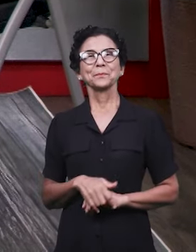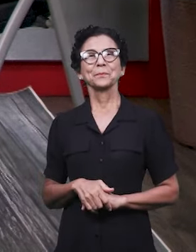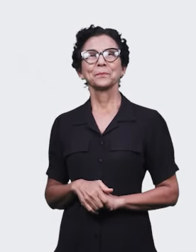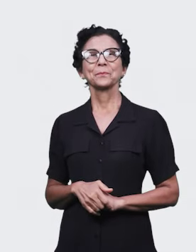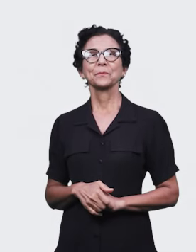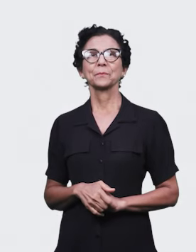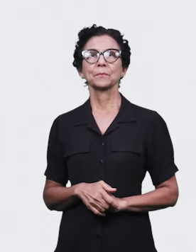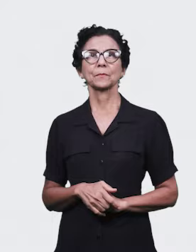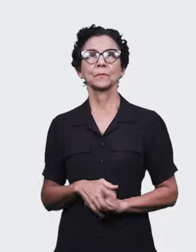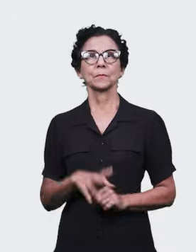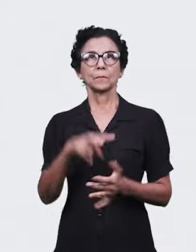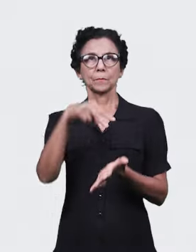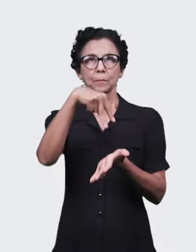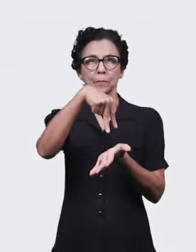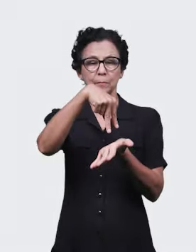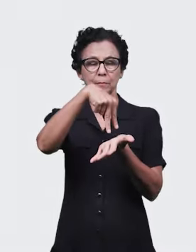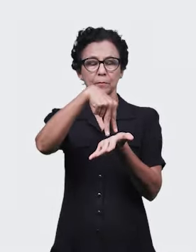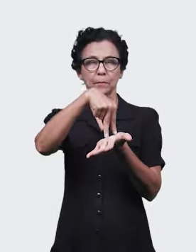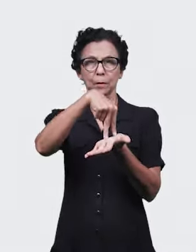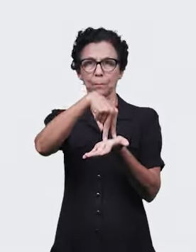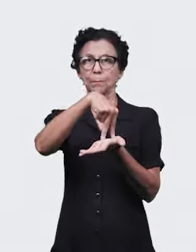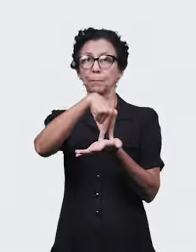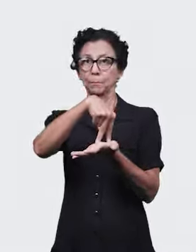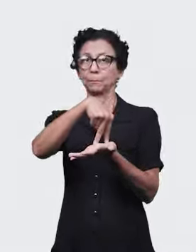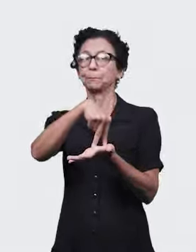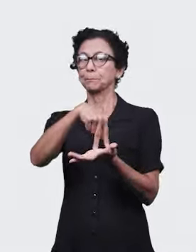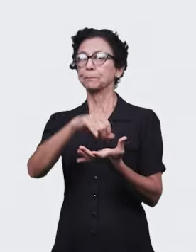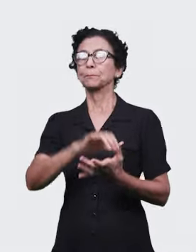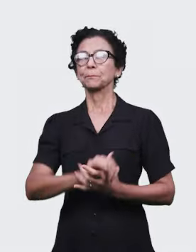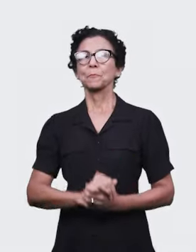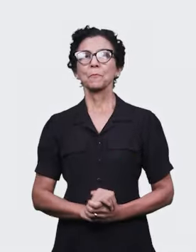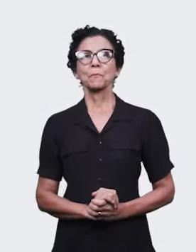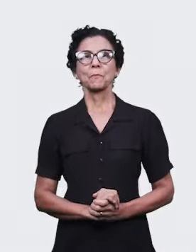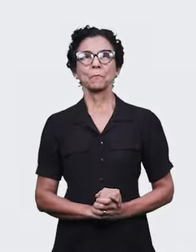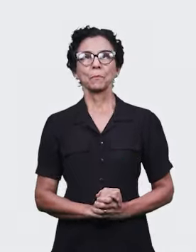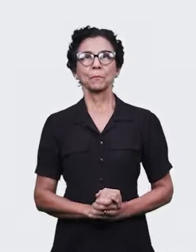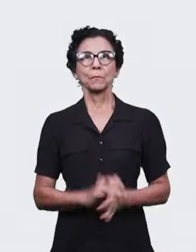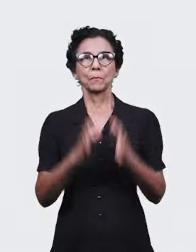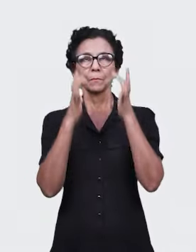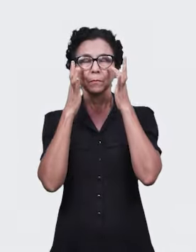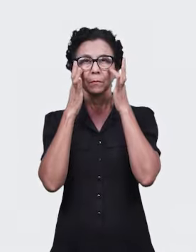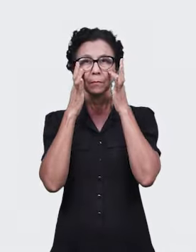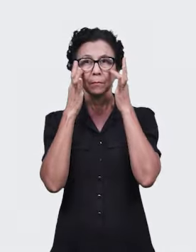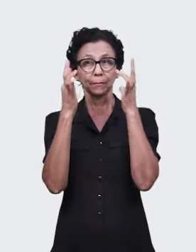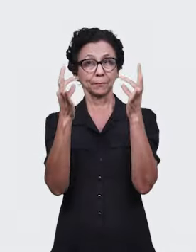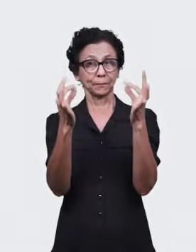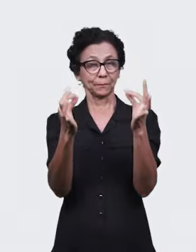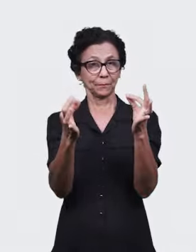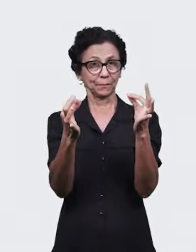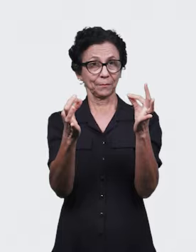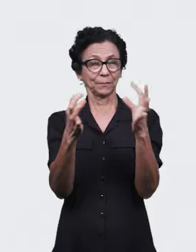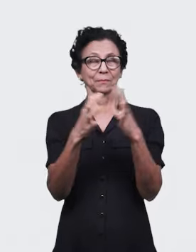Estar de pé, né? Quando fala, nós vamos estar de pé. Prestar atenção.